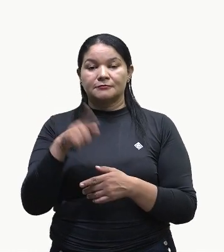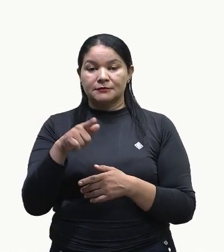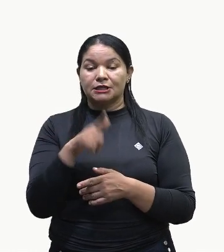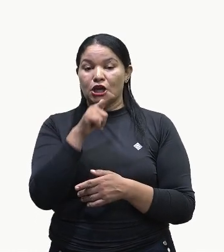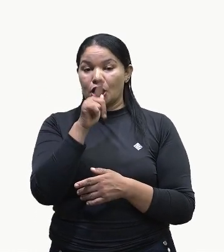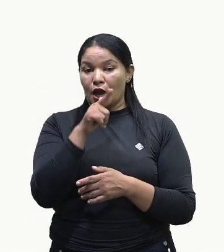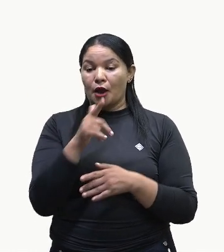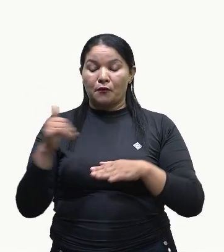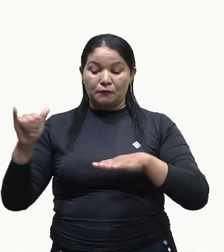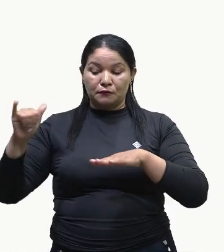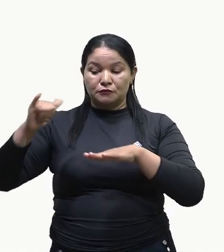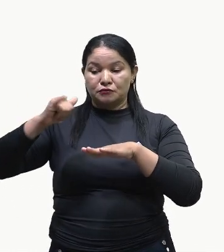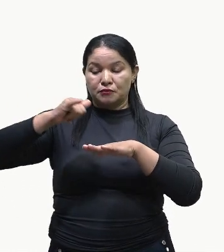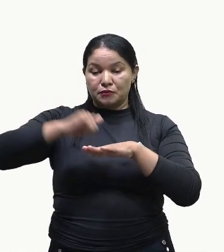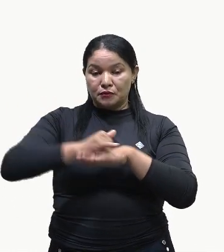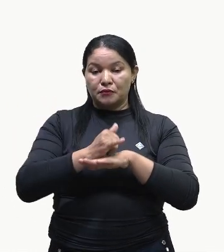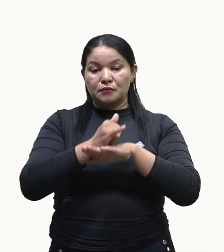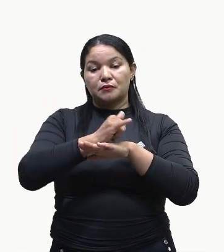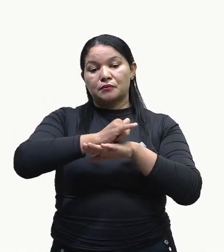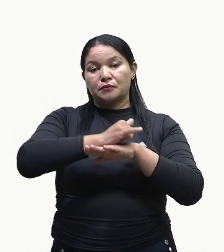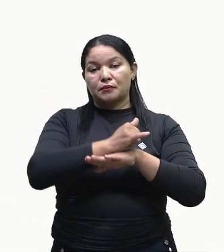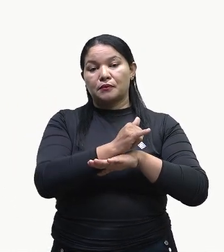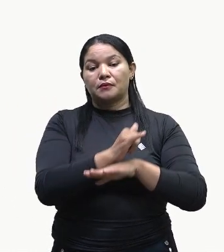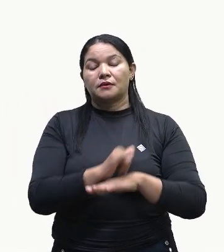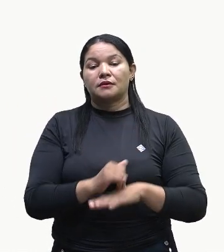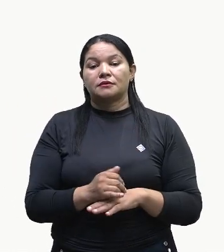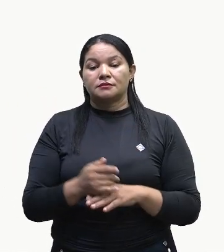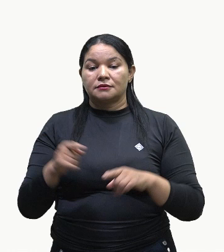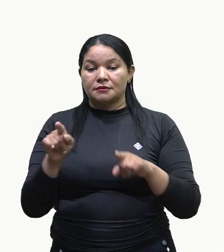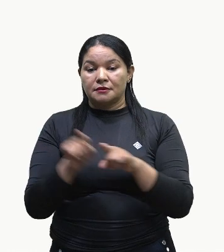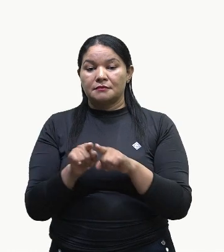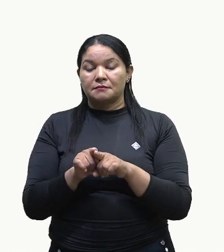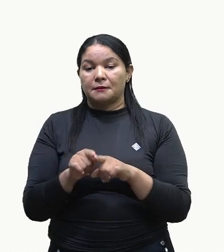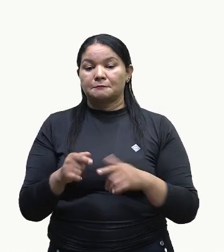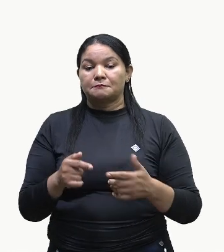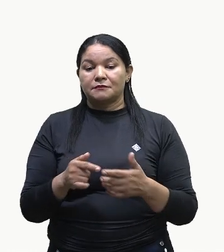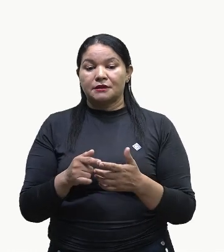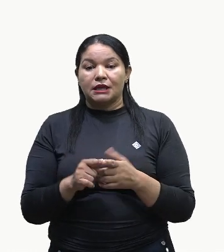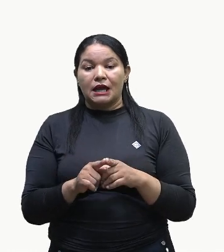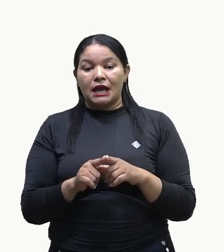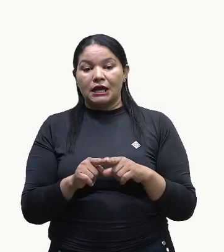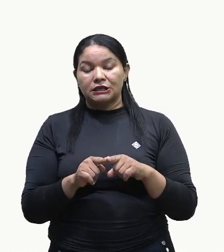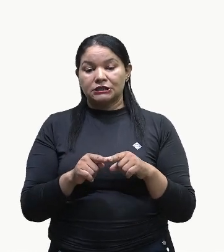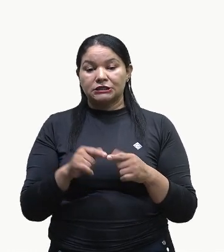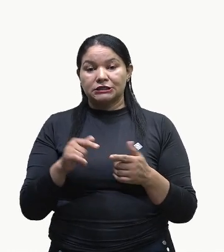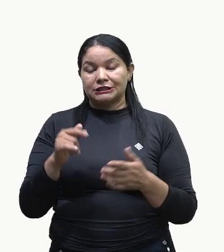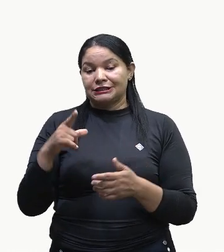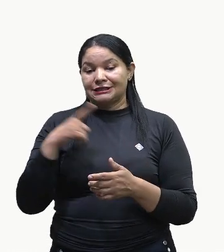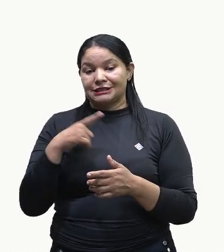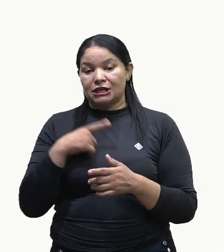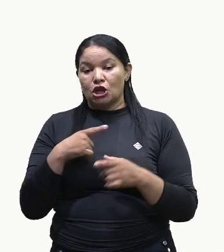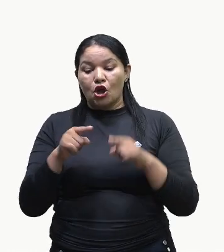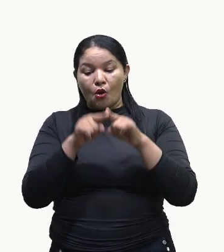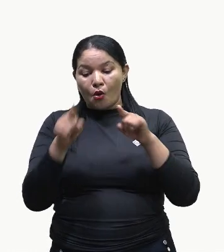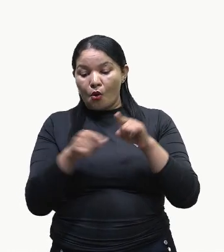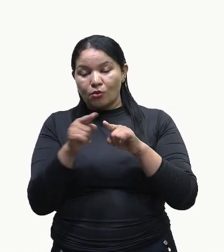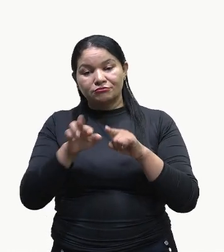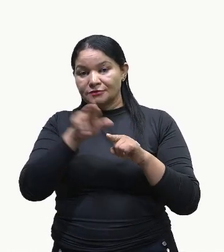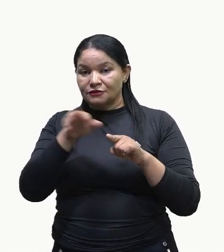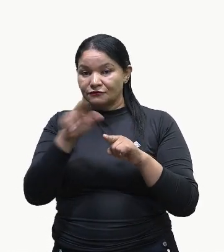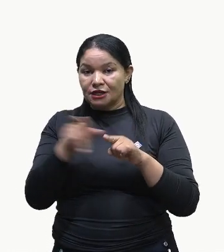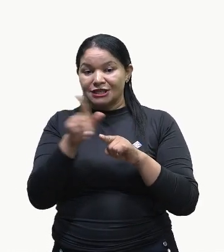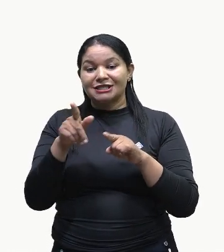né, ali na água. Ao invés de rodas, ele tem flutuadores para